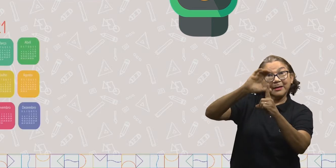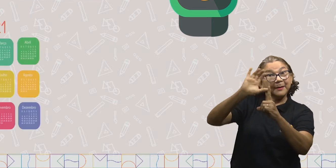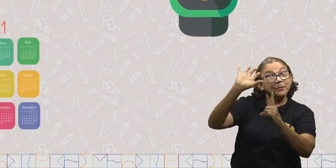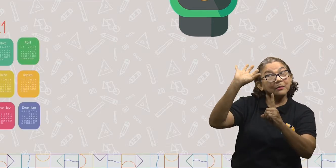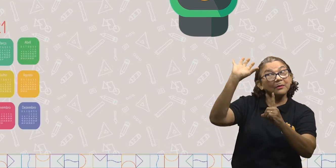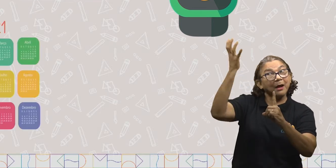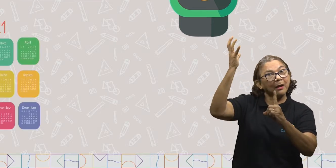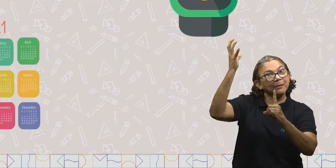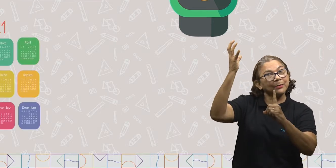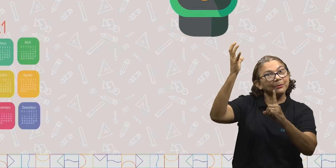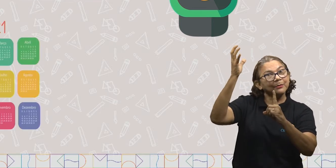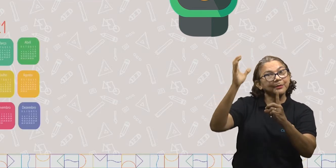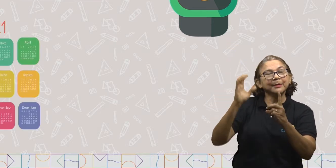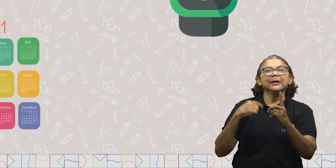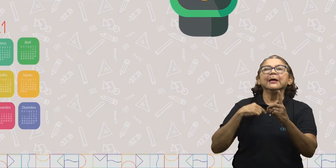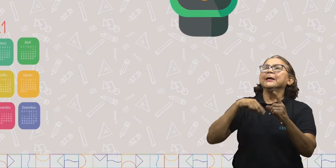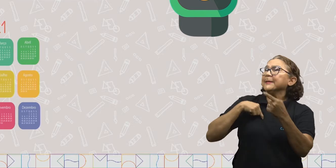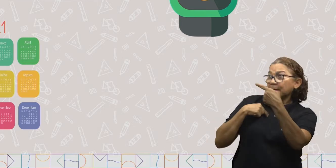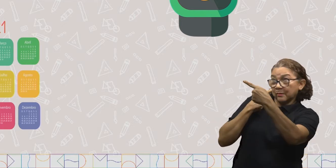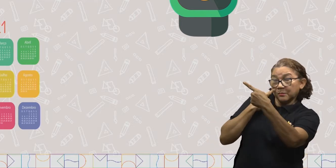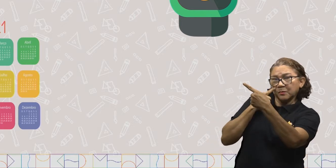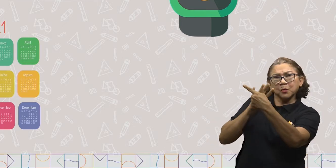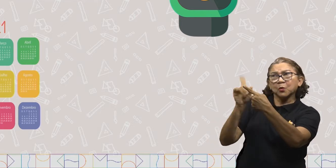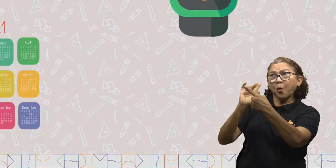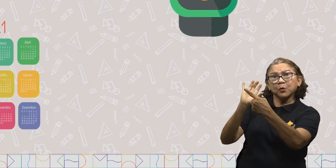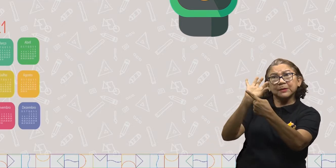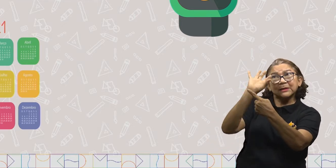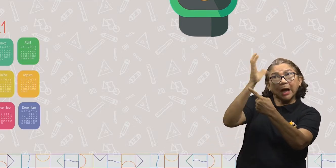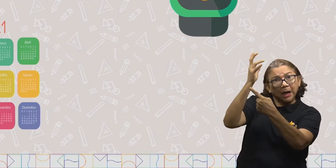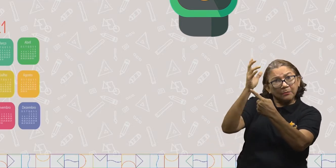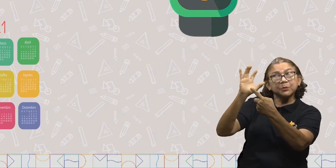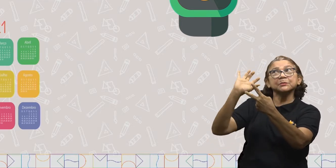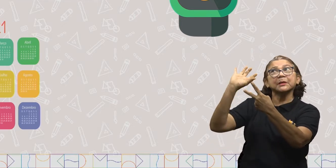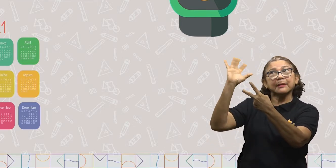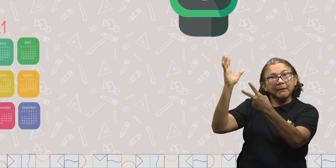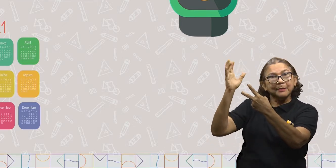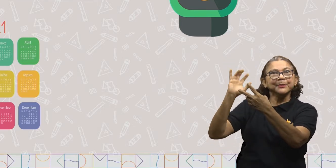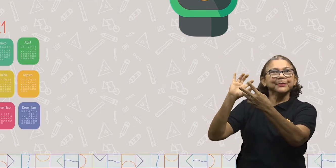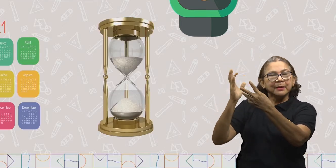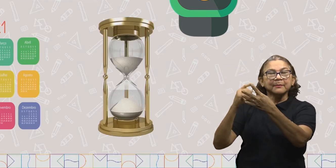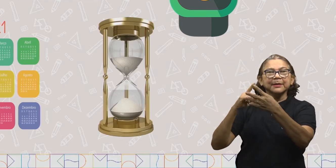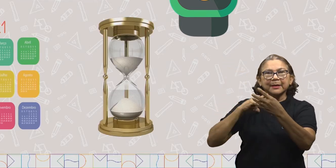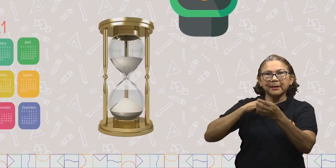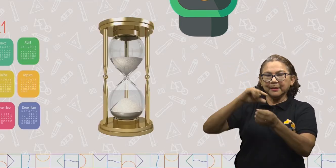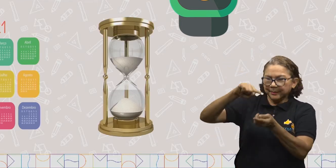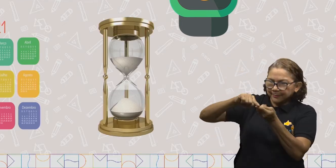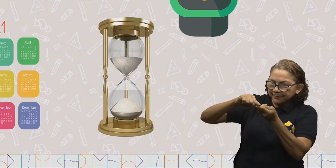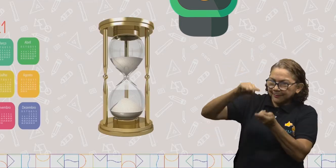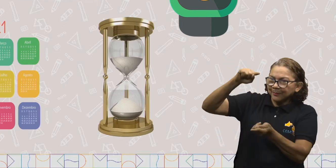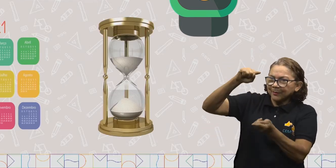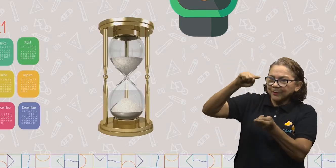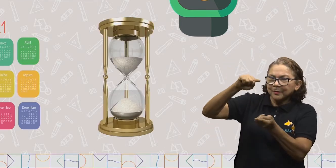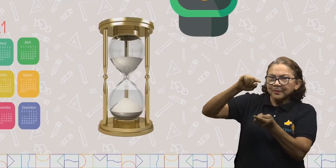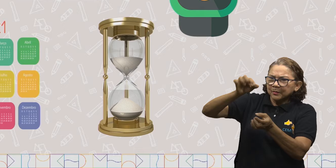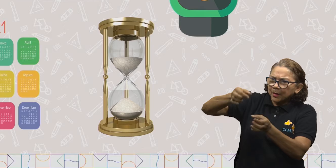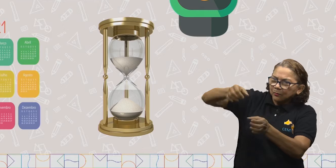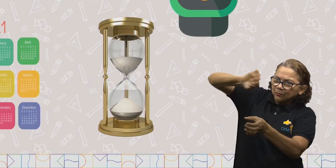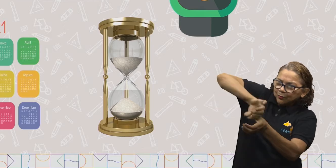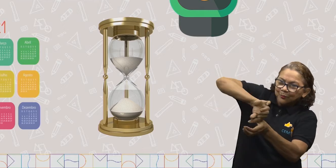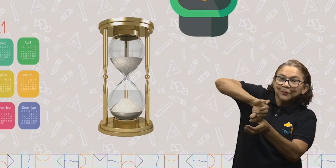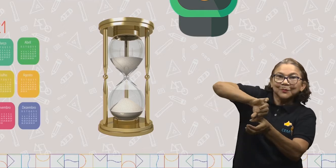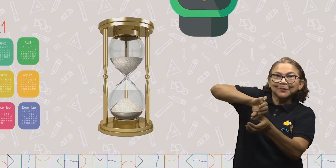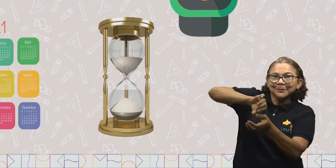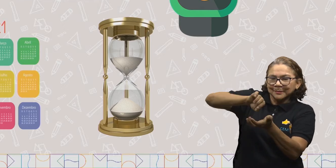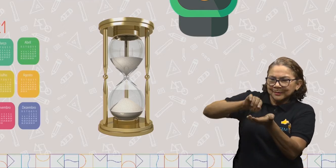que medimos o tempo em meses, semanas e dias. Também temos a ampulheta, muito